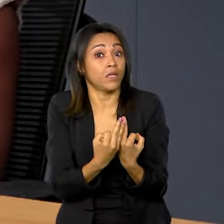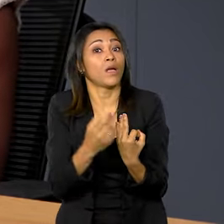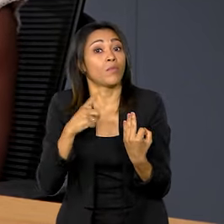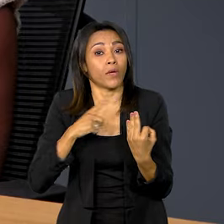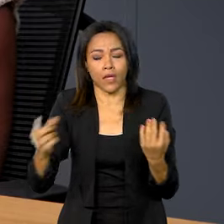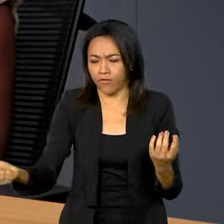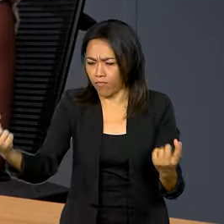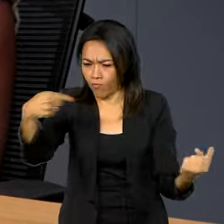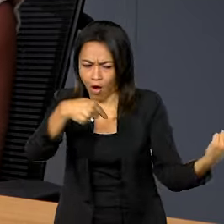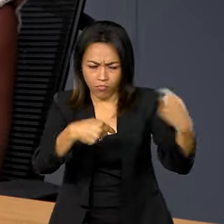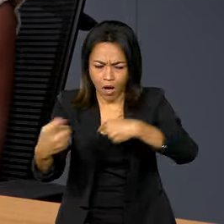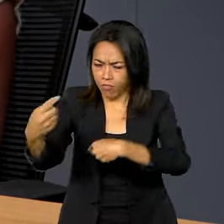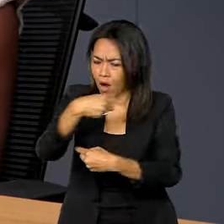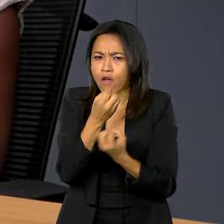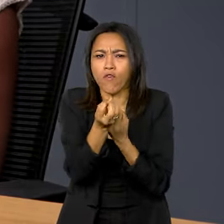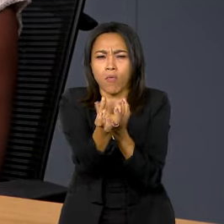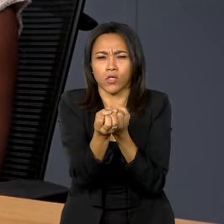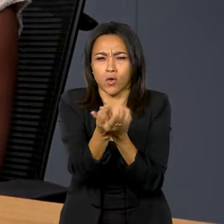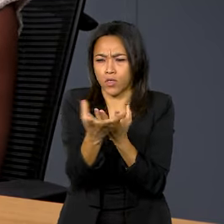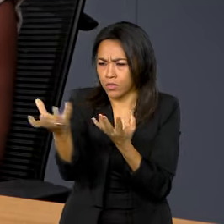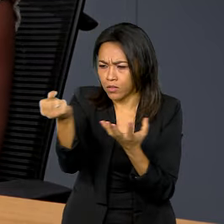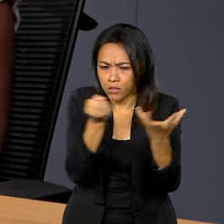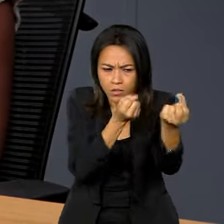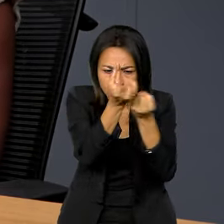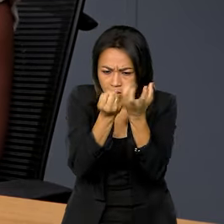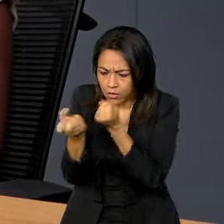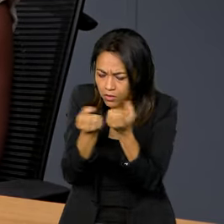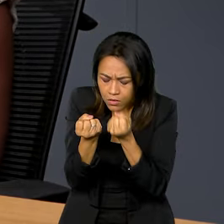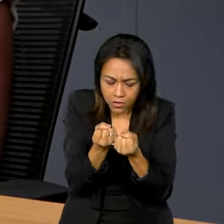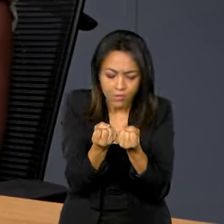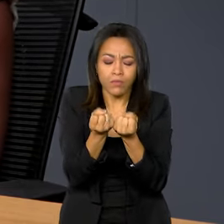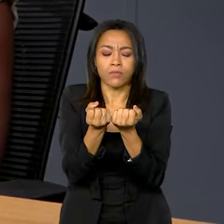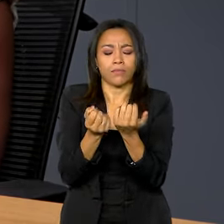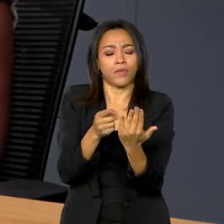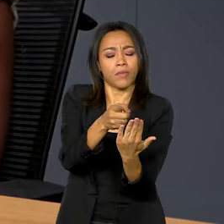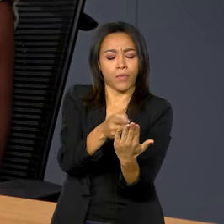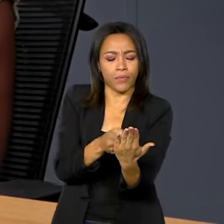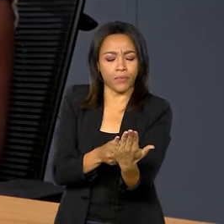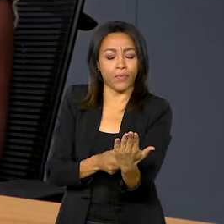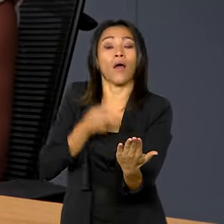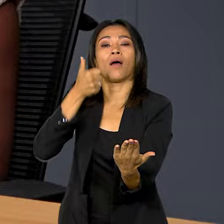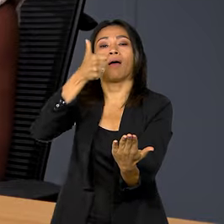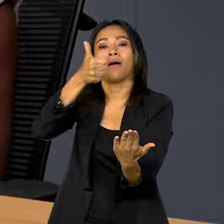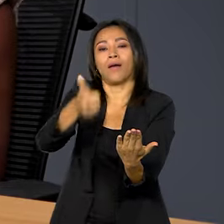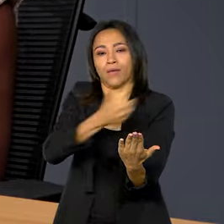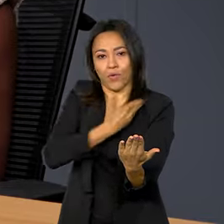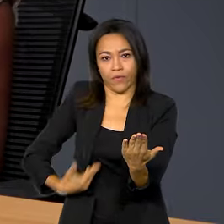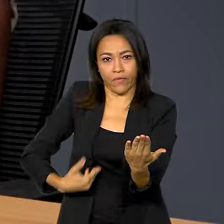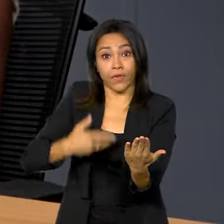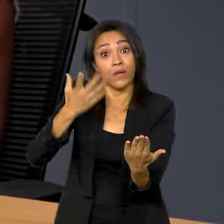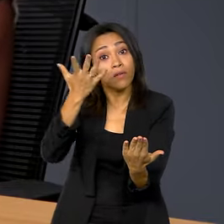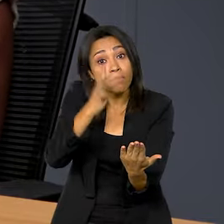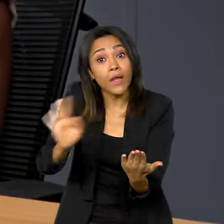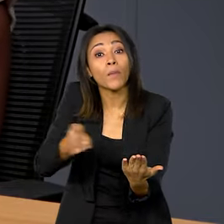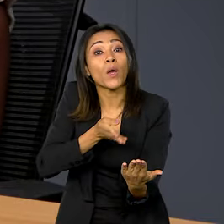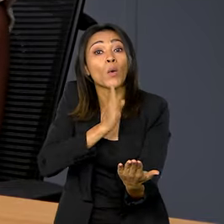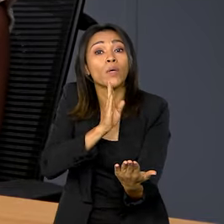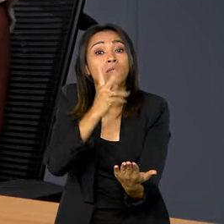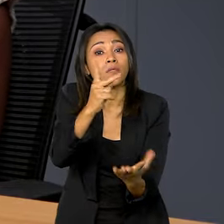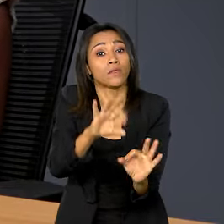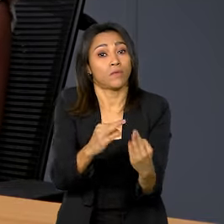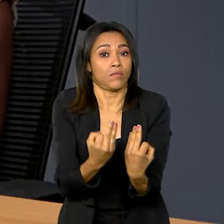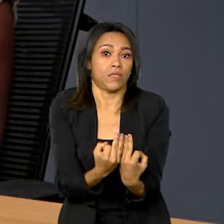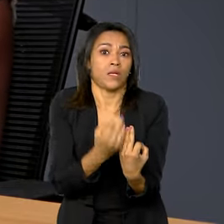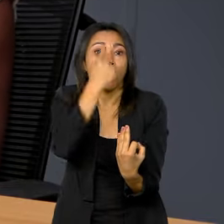tem cruzamentos de dados e de informações então é muito importante que o governo federal conheça realmente o seu núcleo